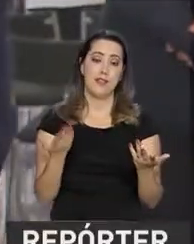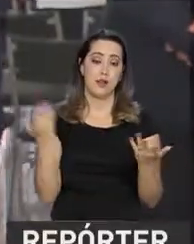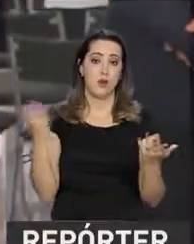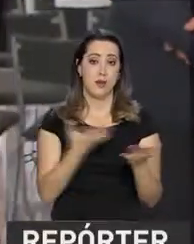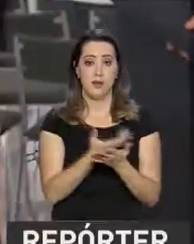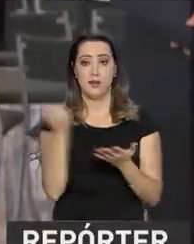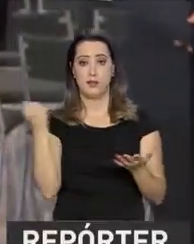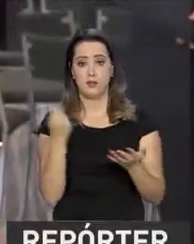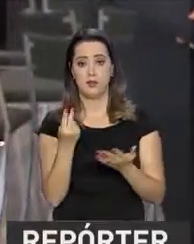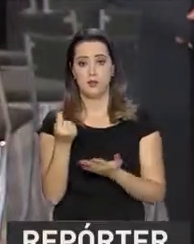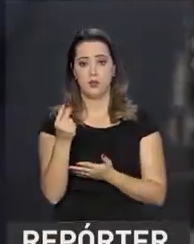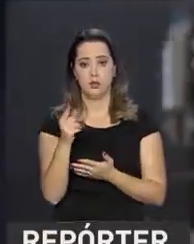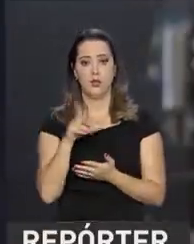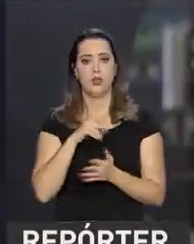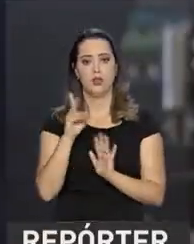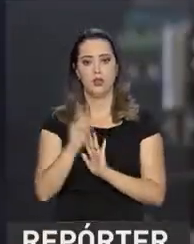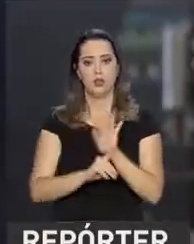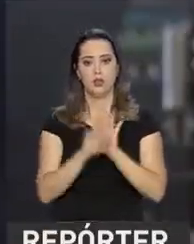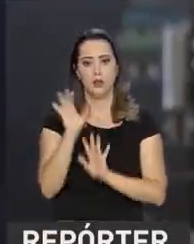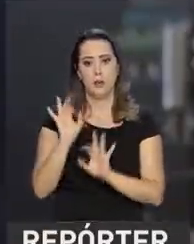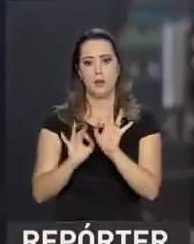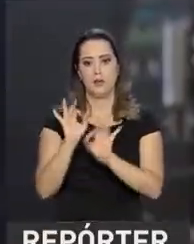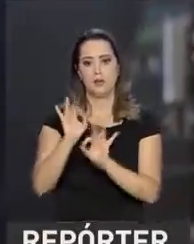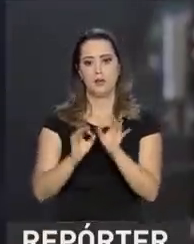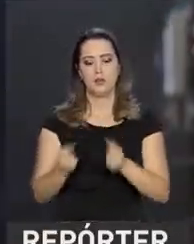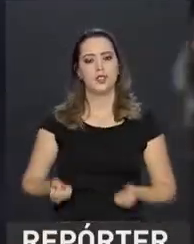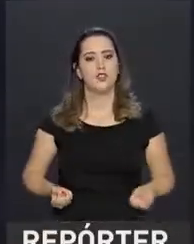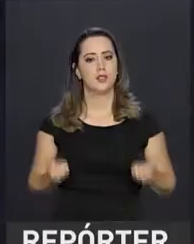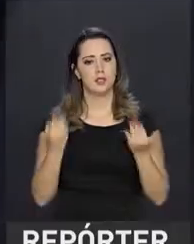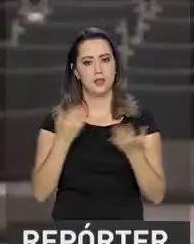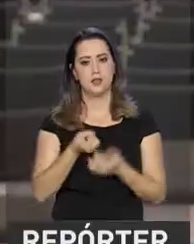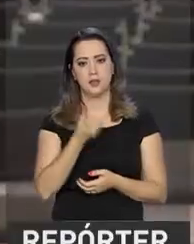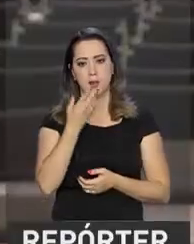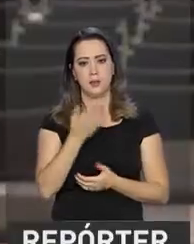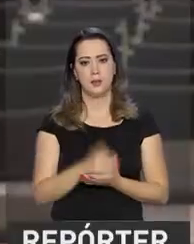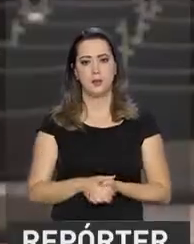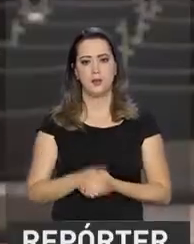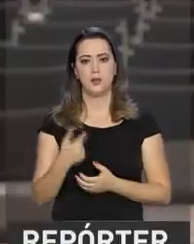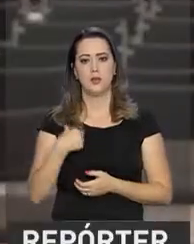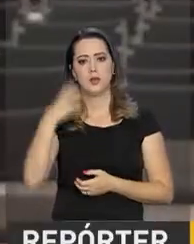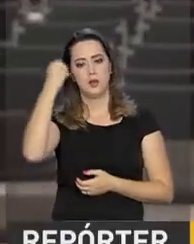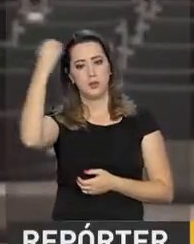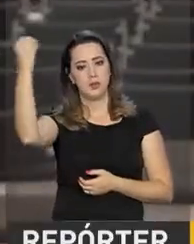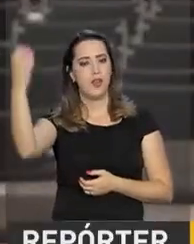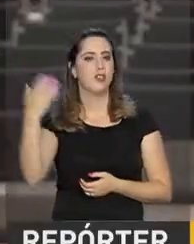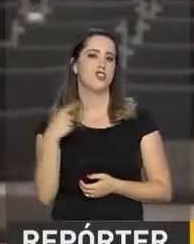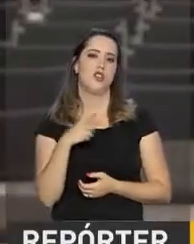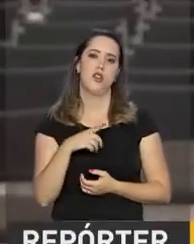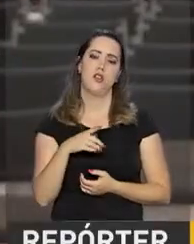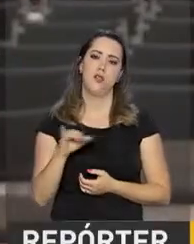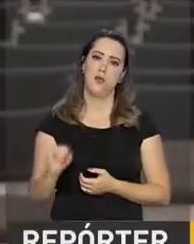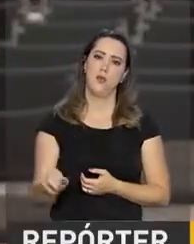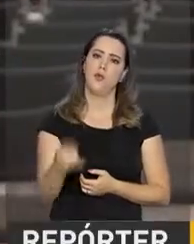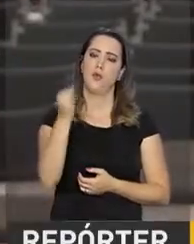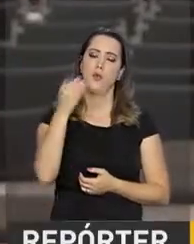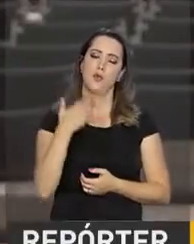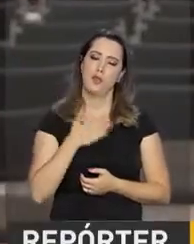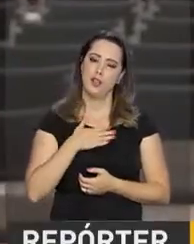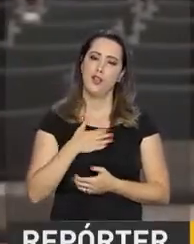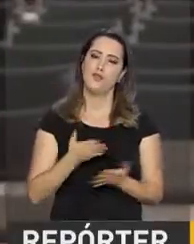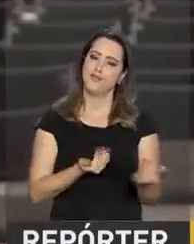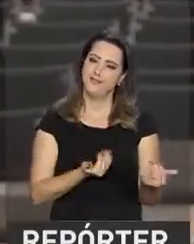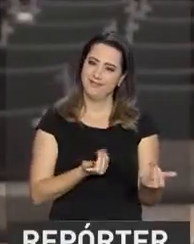que resgatar o que tem direito planeja gastar bem o dinheiro eu quero viajar aproveitando a minha juventude